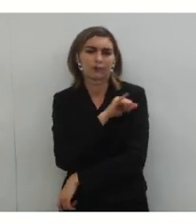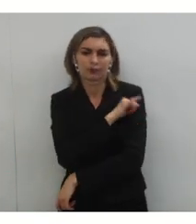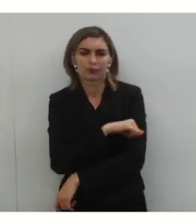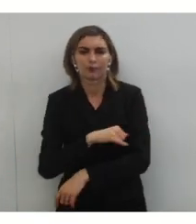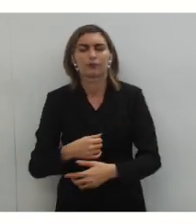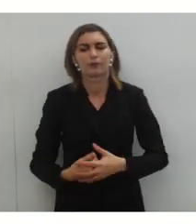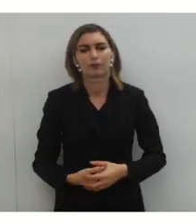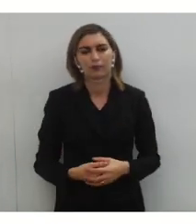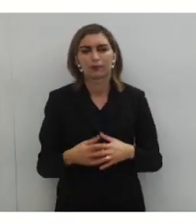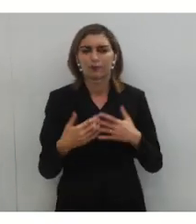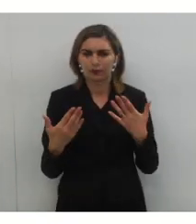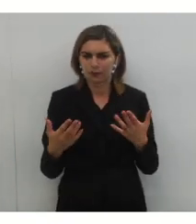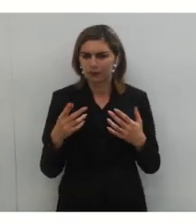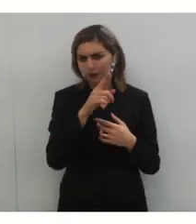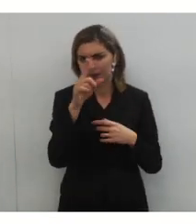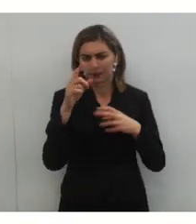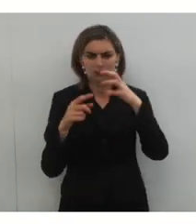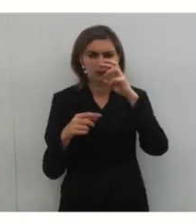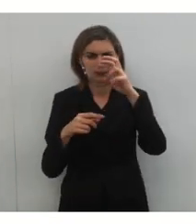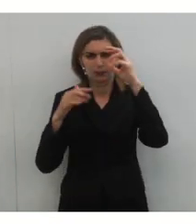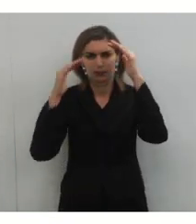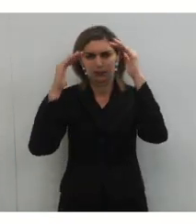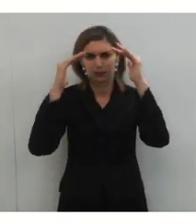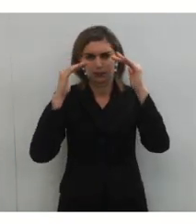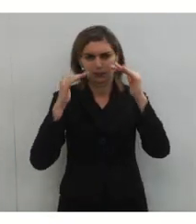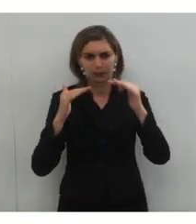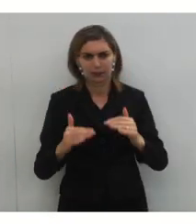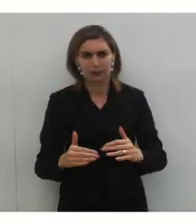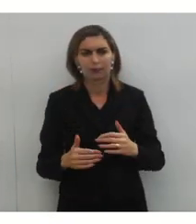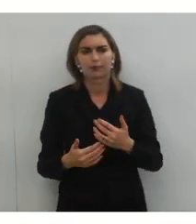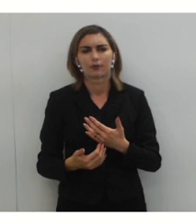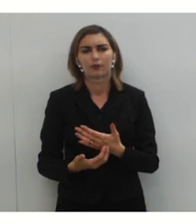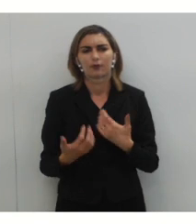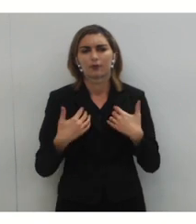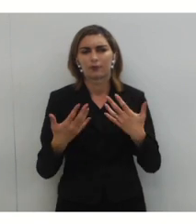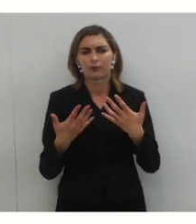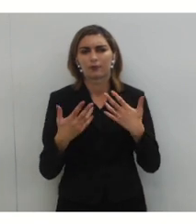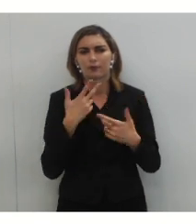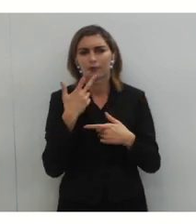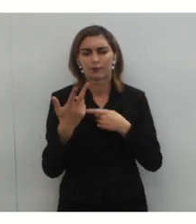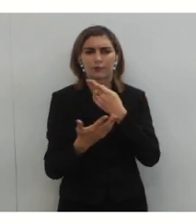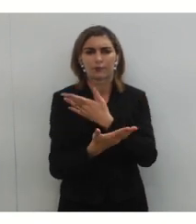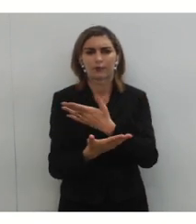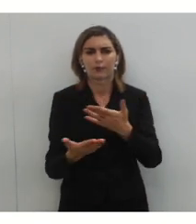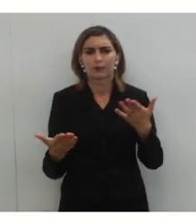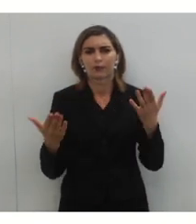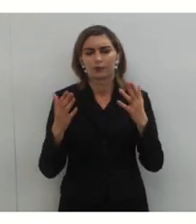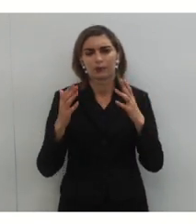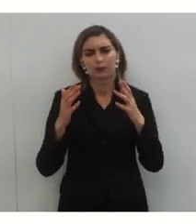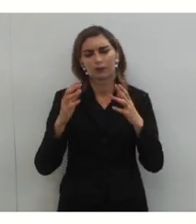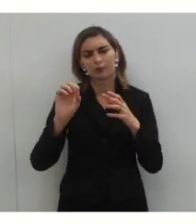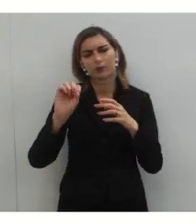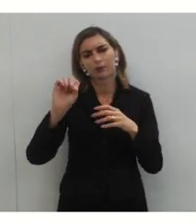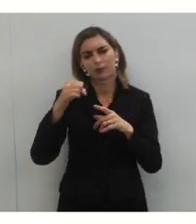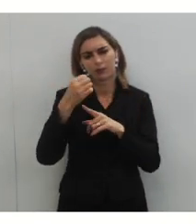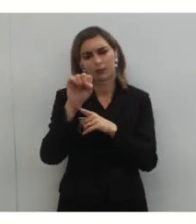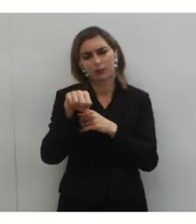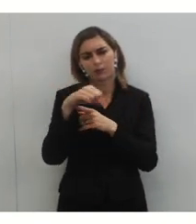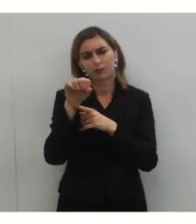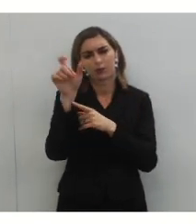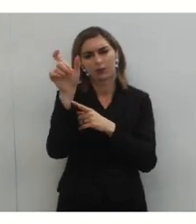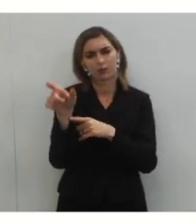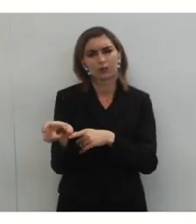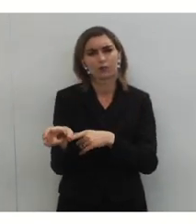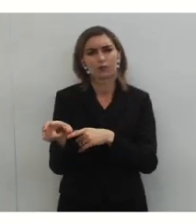Janeiro. Nessas 5 orações, eu quero dizer a você que o sujeito ele